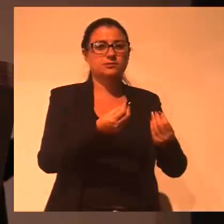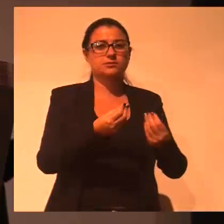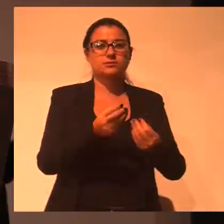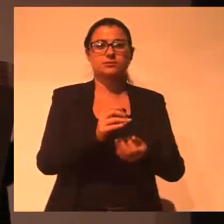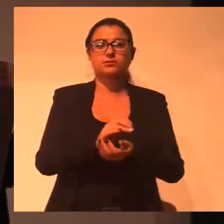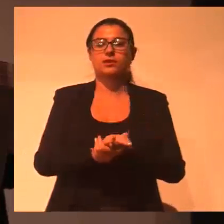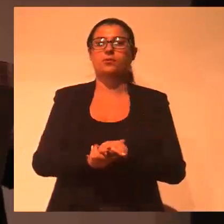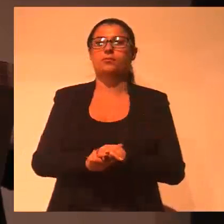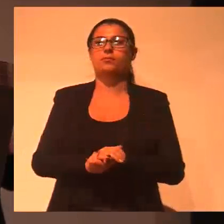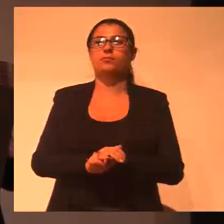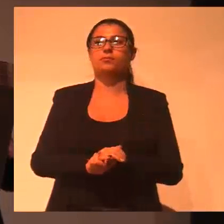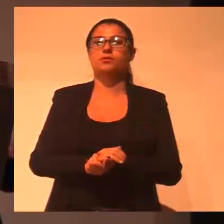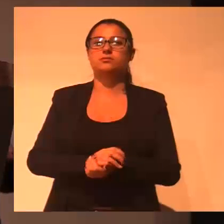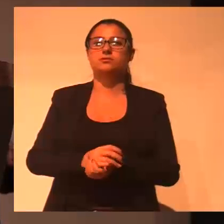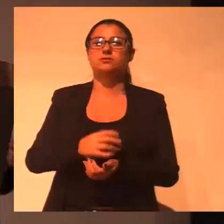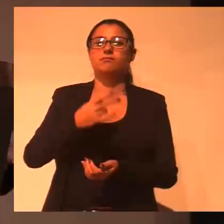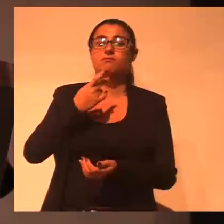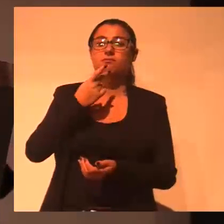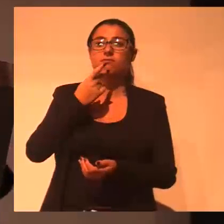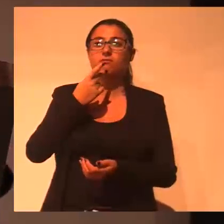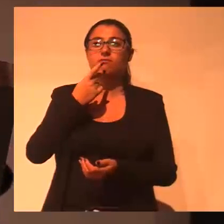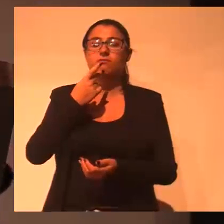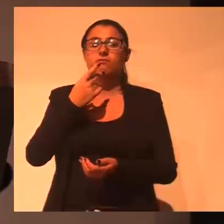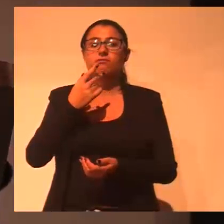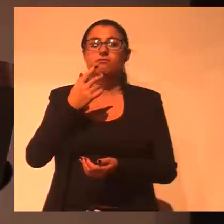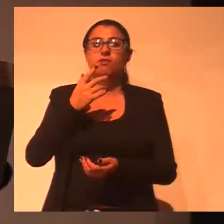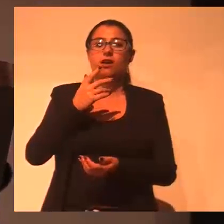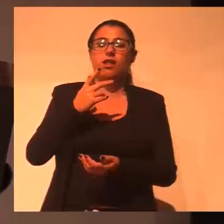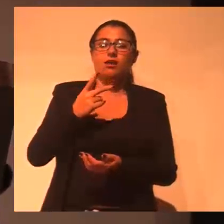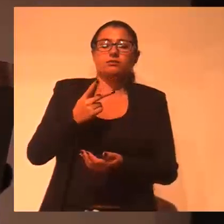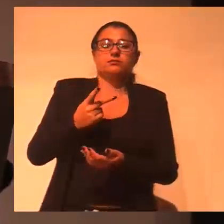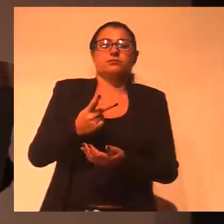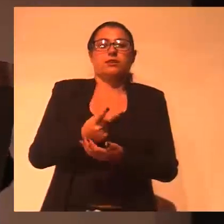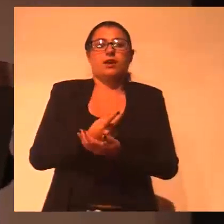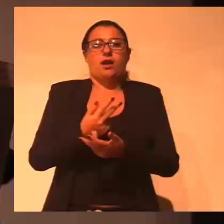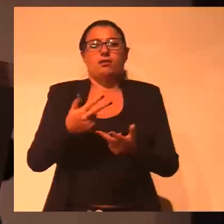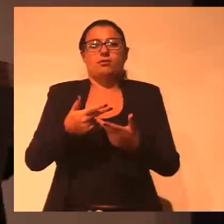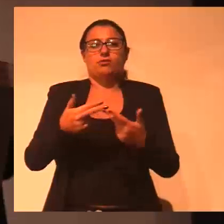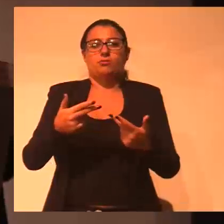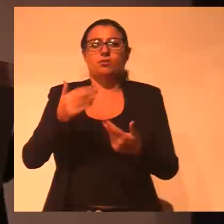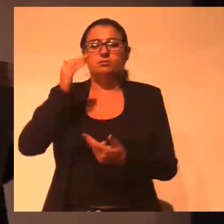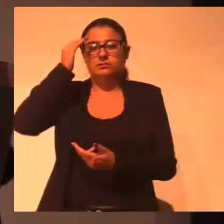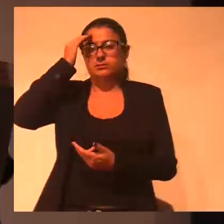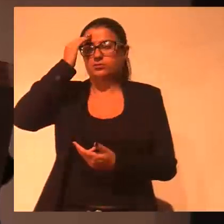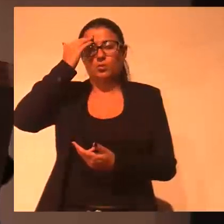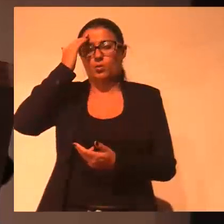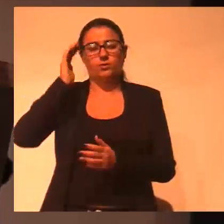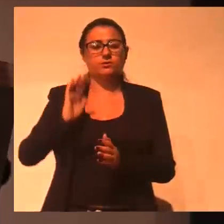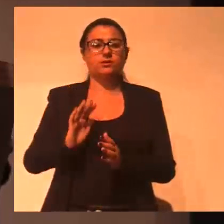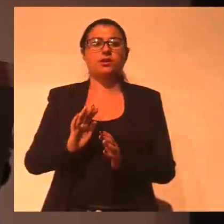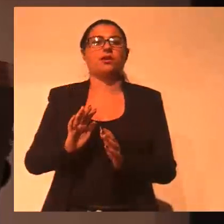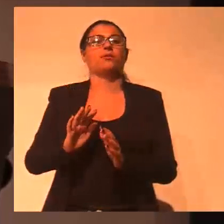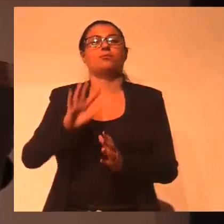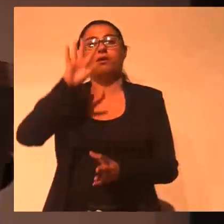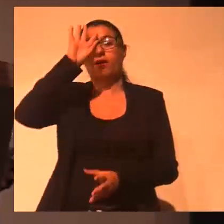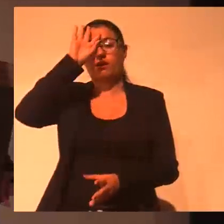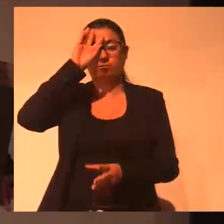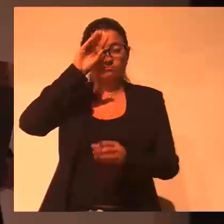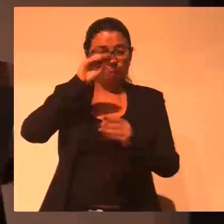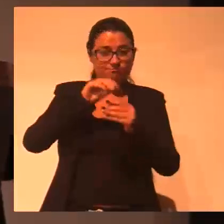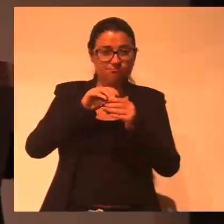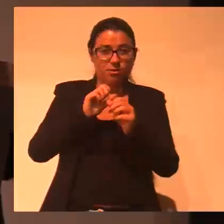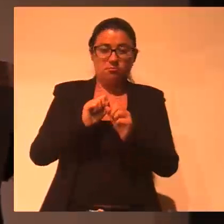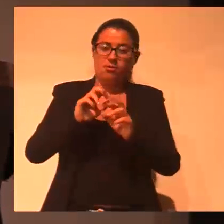aqui, fica um problema meio de divergência aqui entre nós, e não é essa a ideia. A ideia é que todo mundo, talvez não chegue à mesma conclusão da